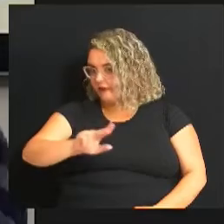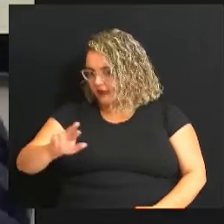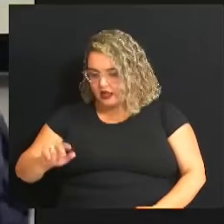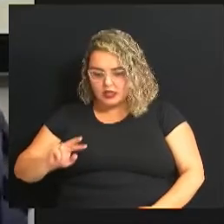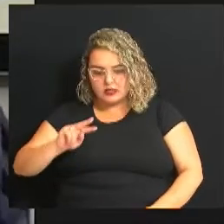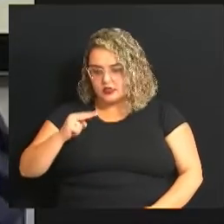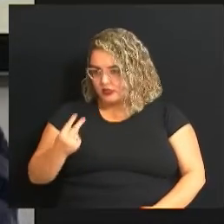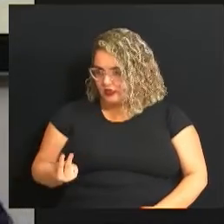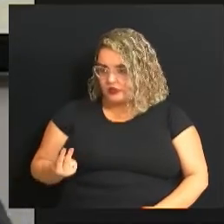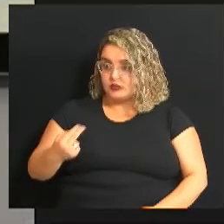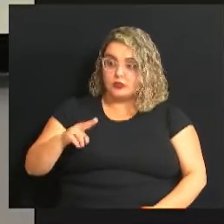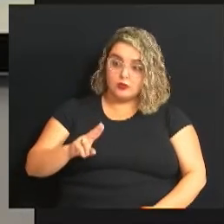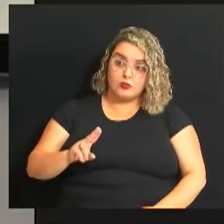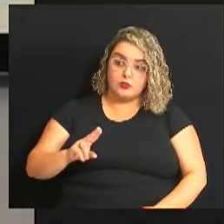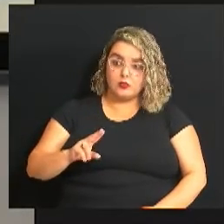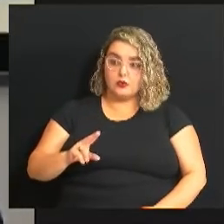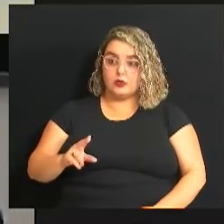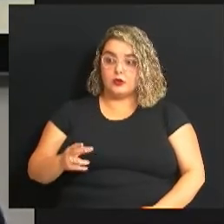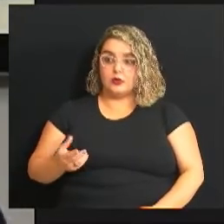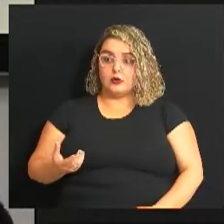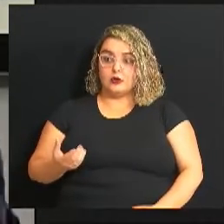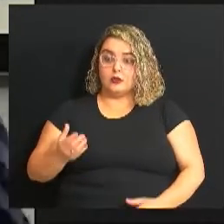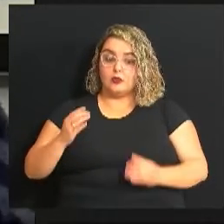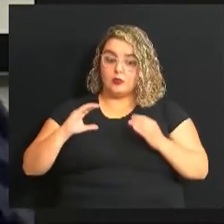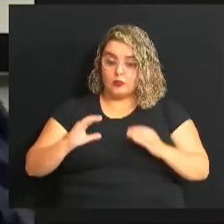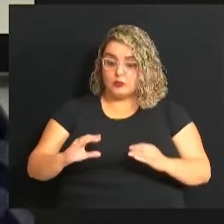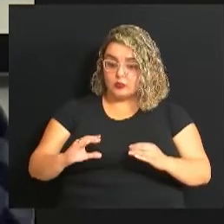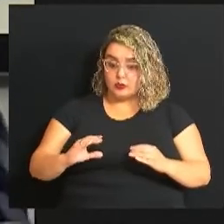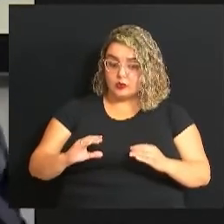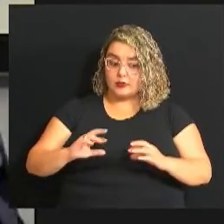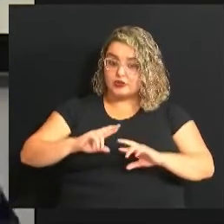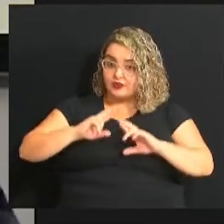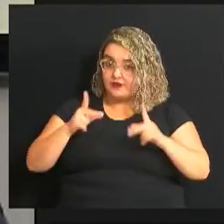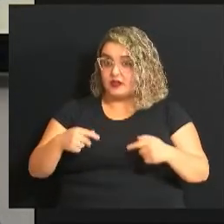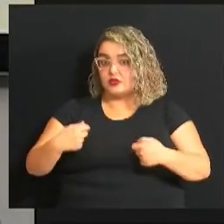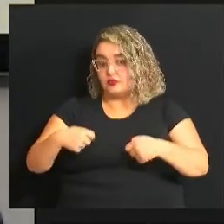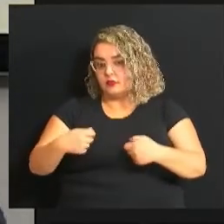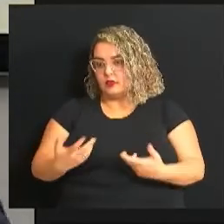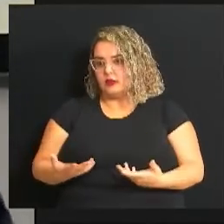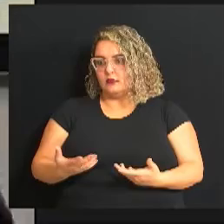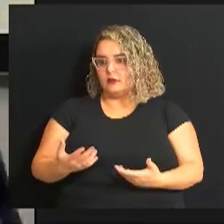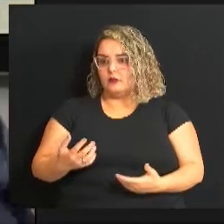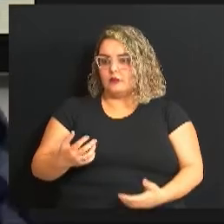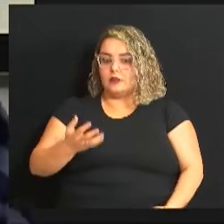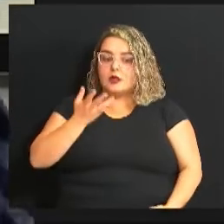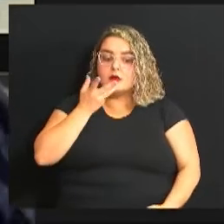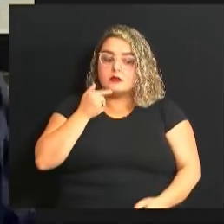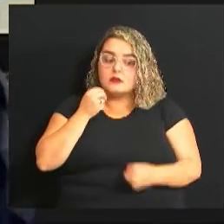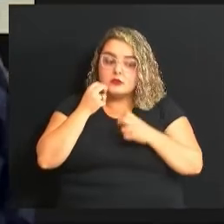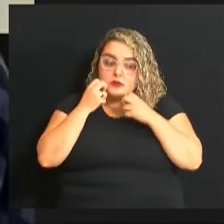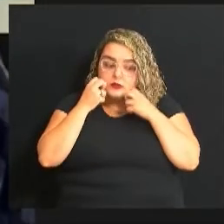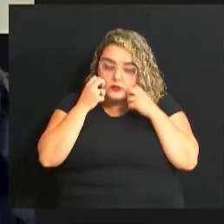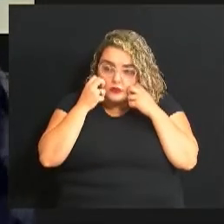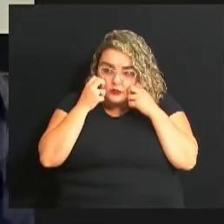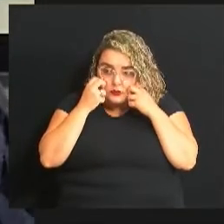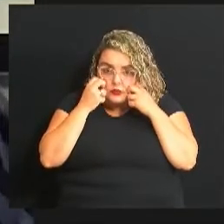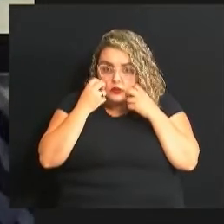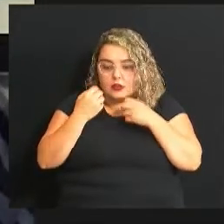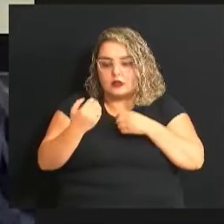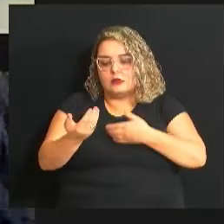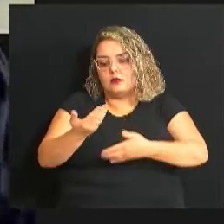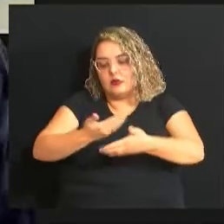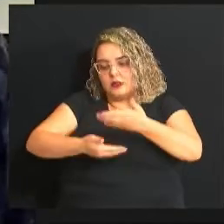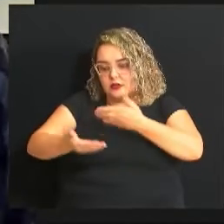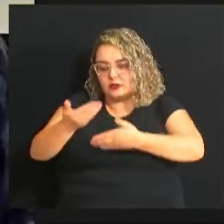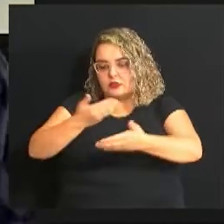pelo contrário, quando o comportamento acontece menos do que deveria. Então, por exemplo, uma criança muito tímida, ela vai socializar muito pouco. Então, é um